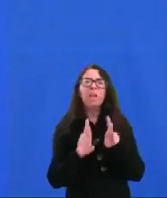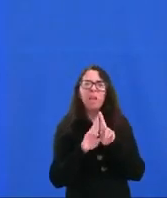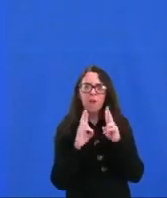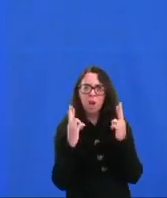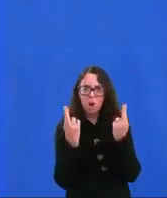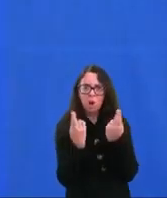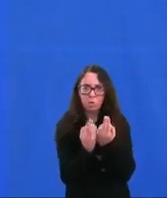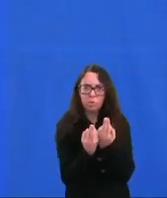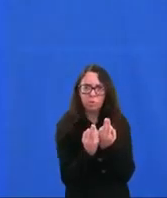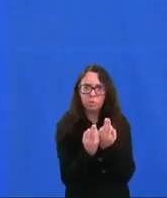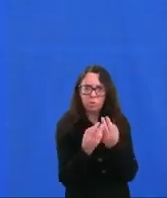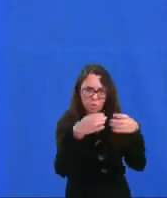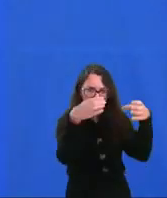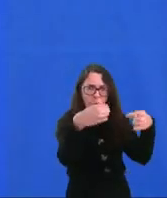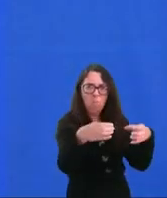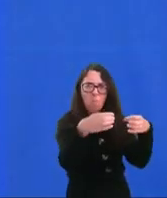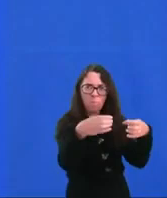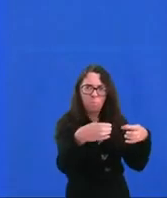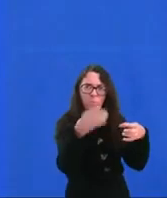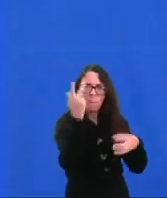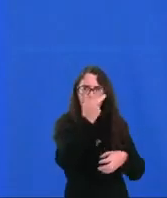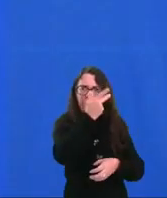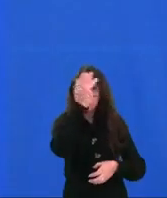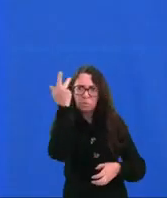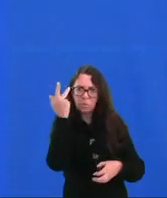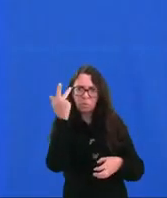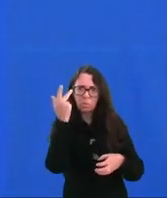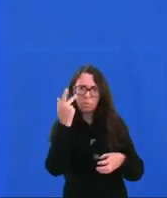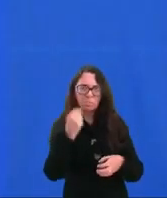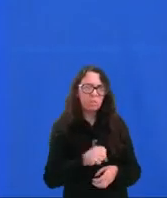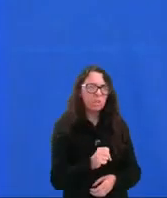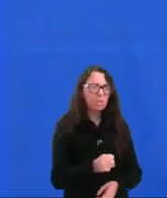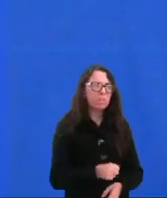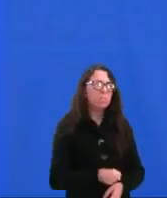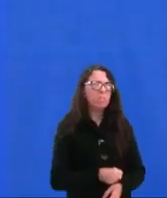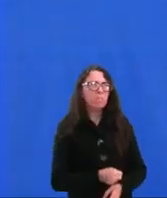estarei. É um reconhecimento que...